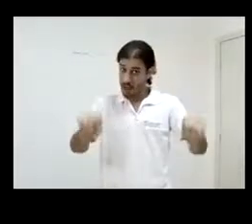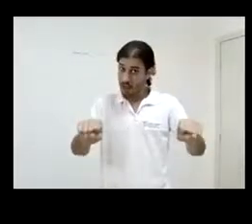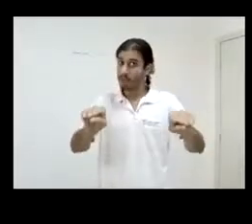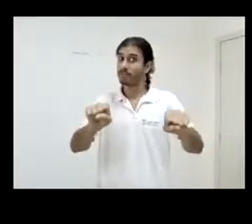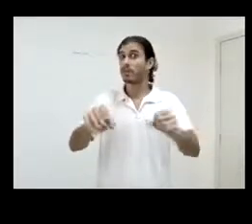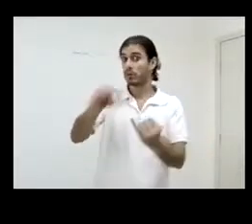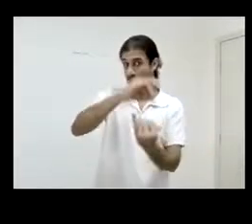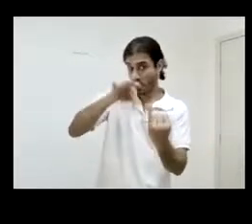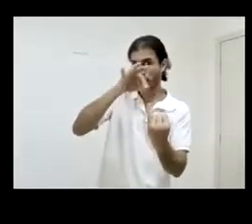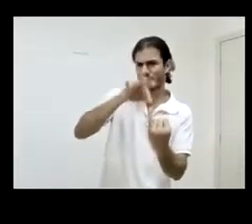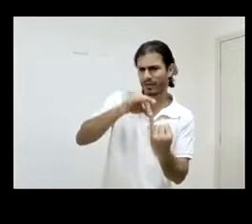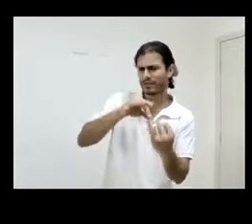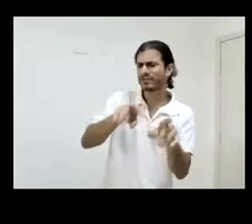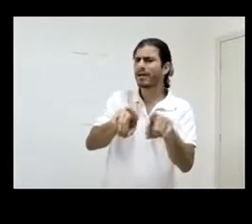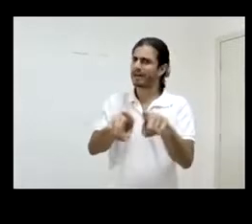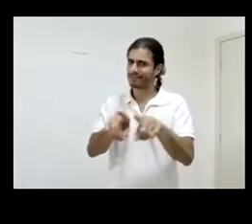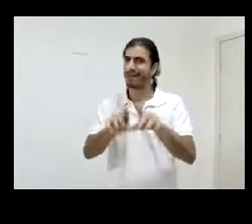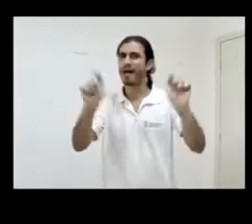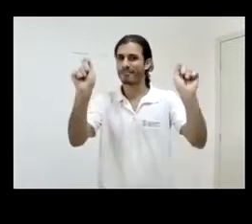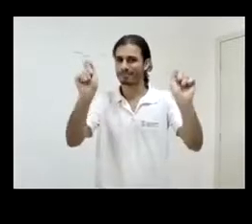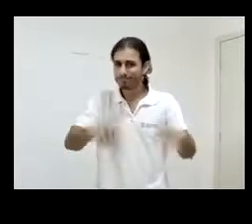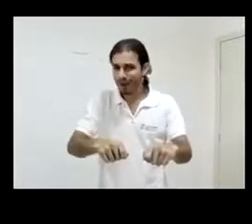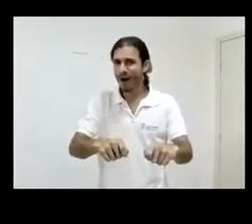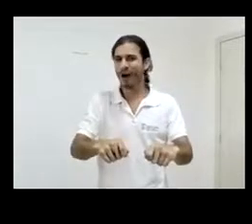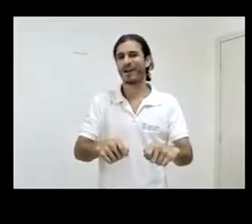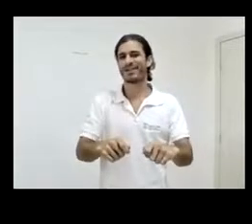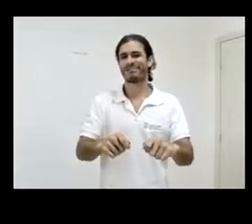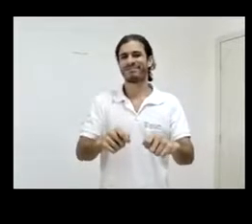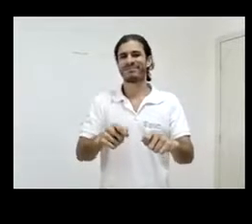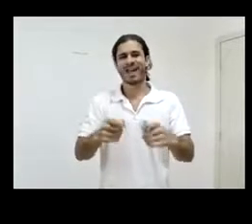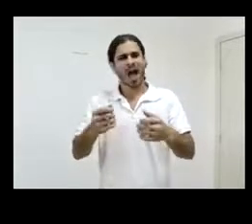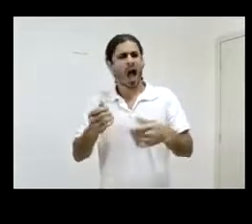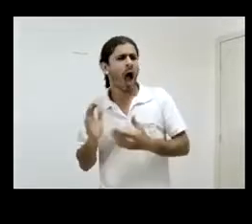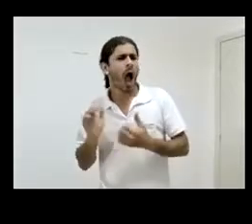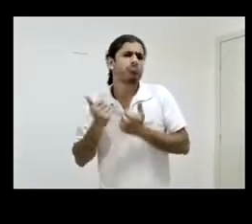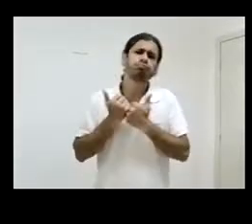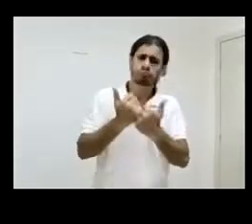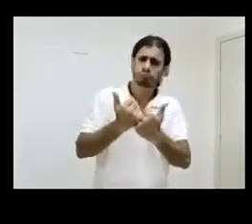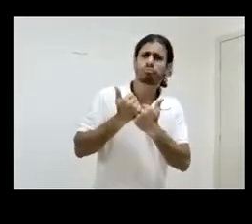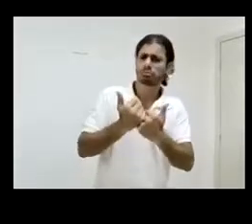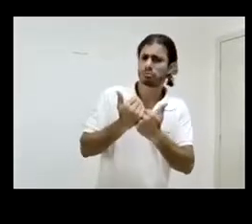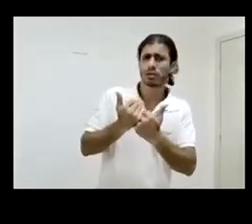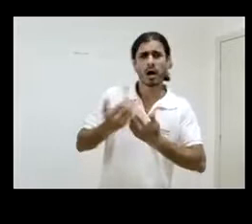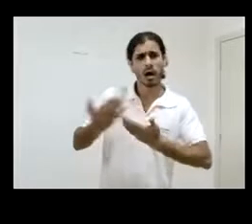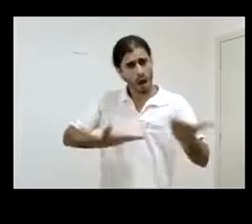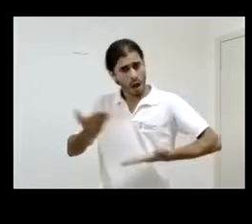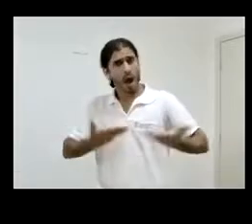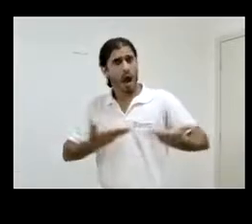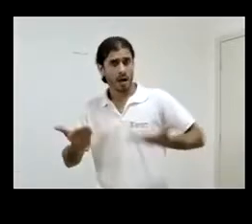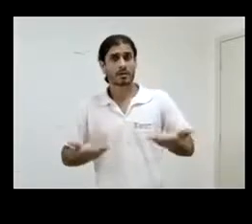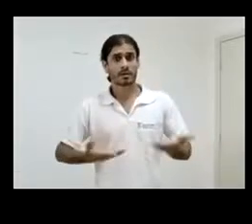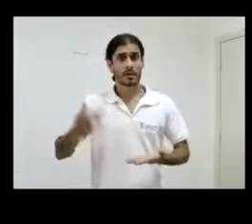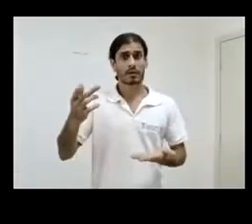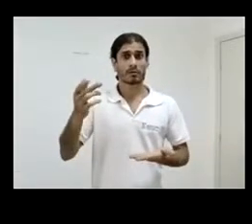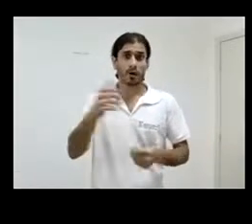possam, para que eles possam contribuir, né, no atendimento a esse aluno com deficiência. E o objetivo